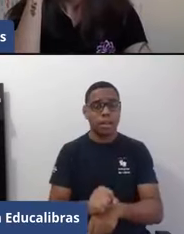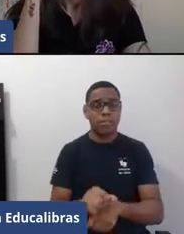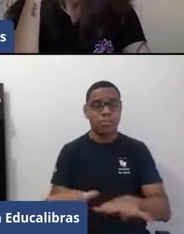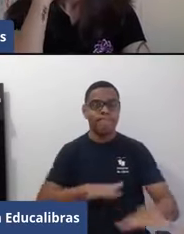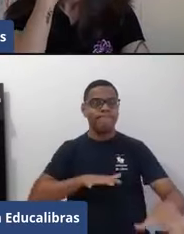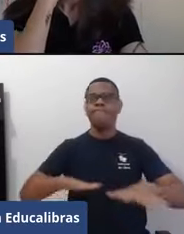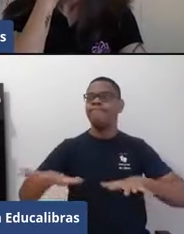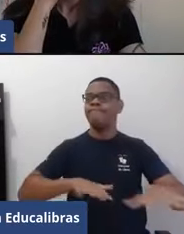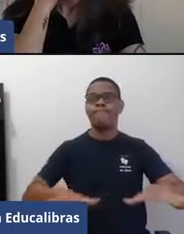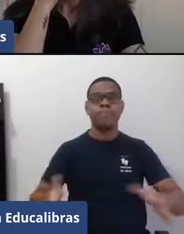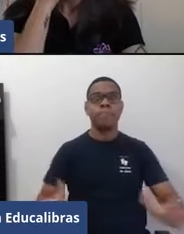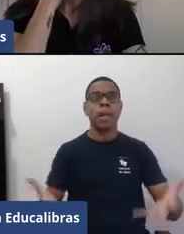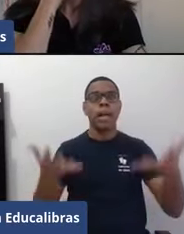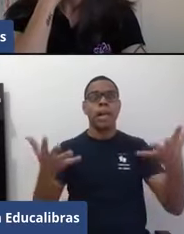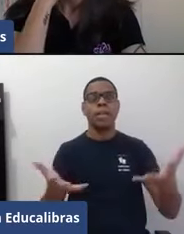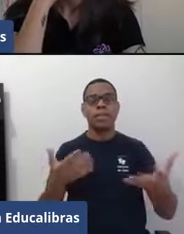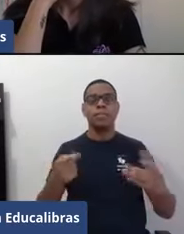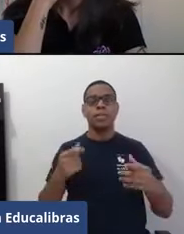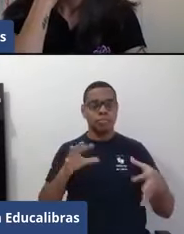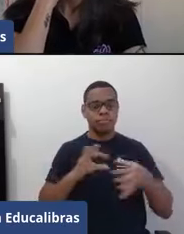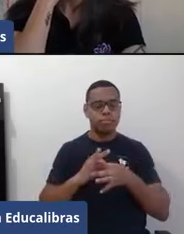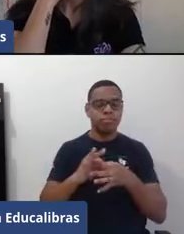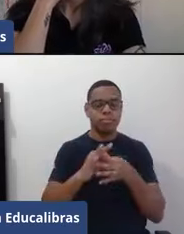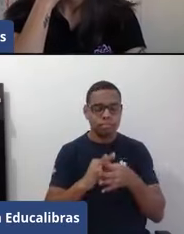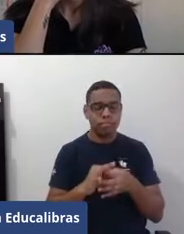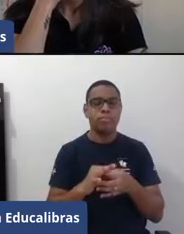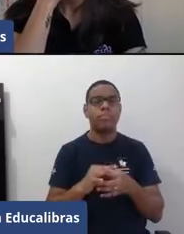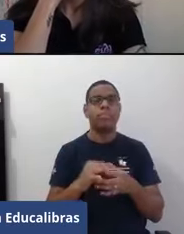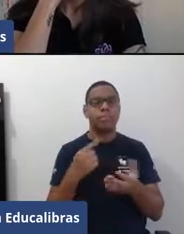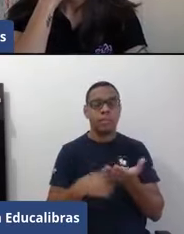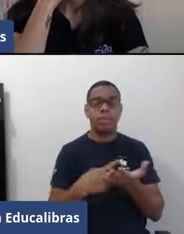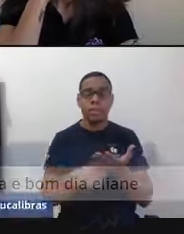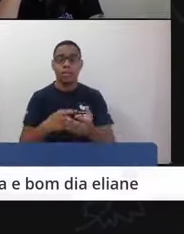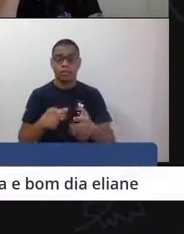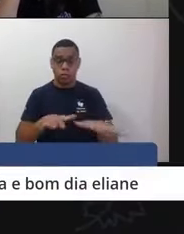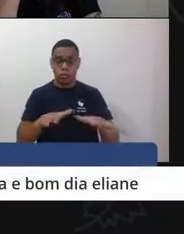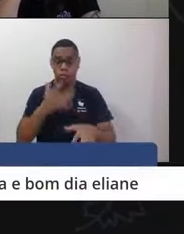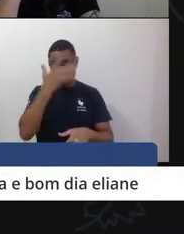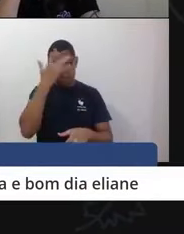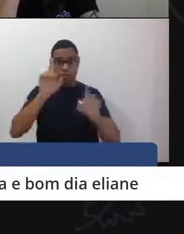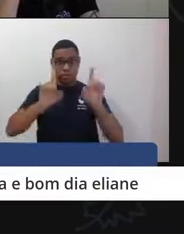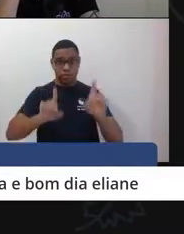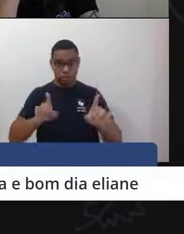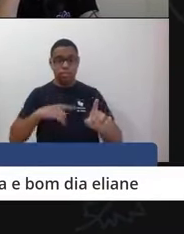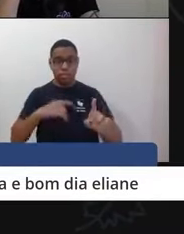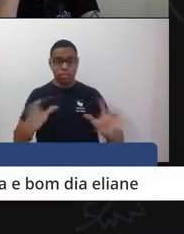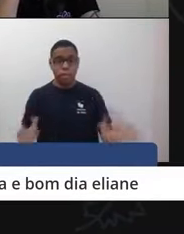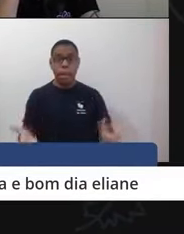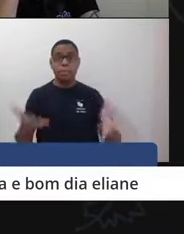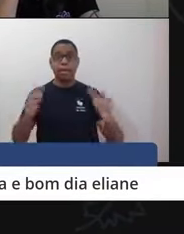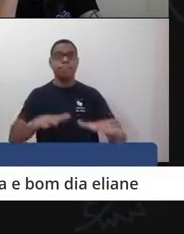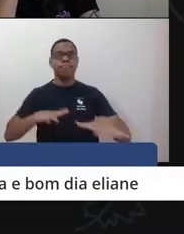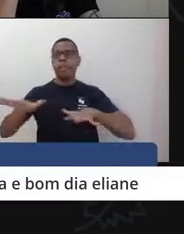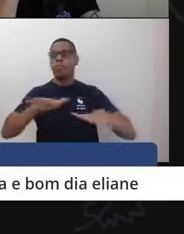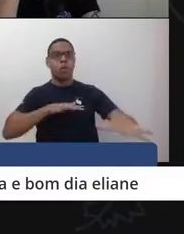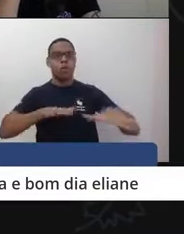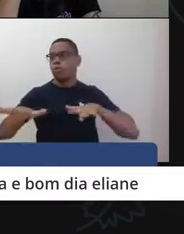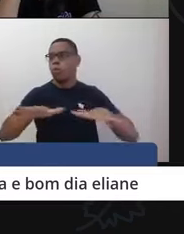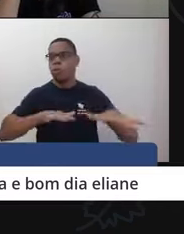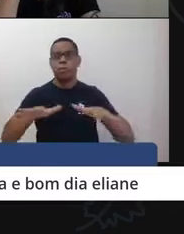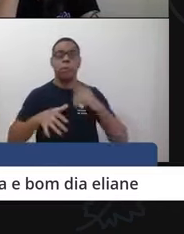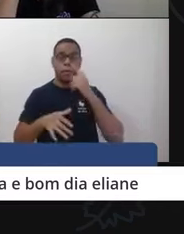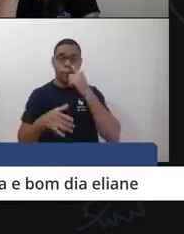a gente precisa se unir, viu, Gersonita? Precisa ter um movimento de pessoas com deficiência mais ativo. Até porque, nessas crises